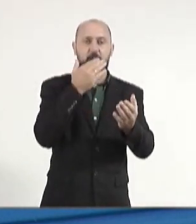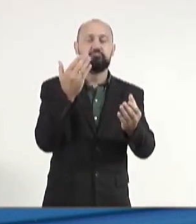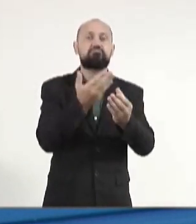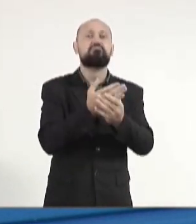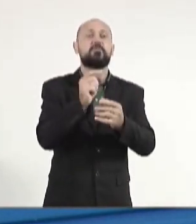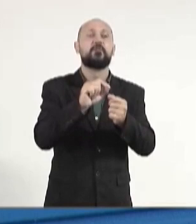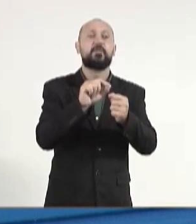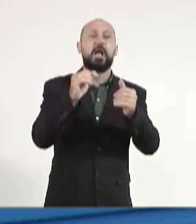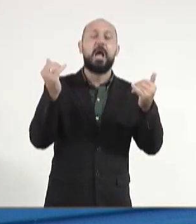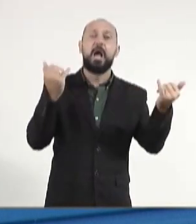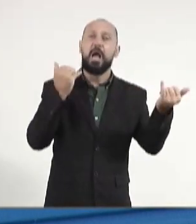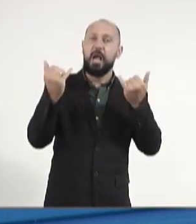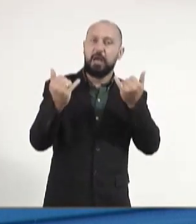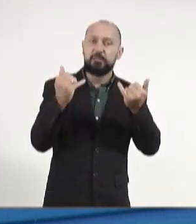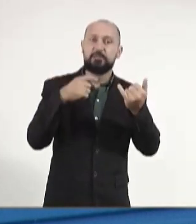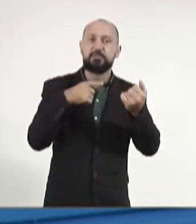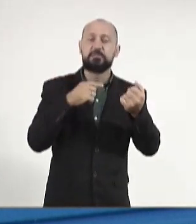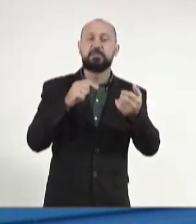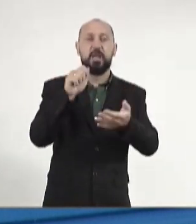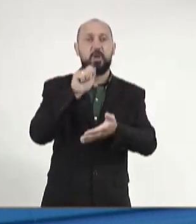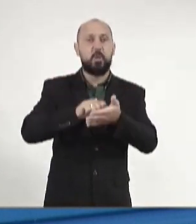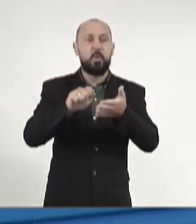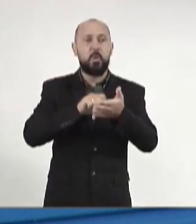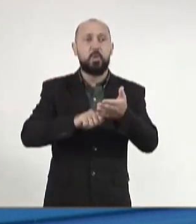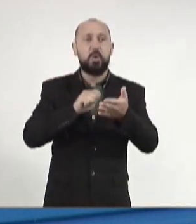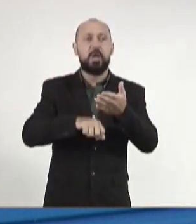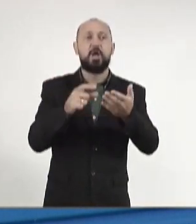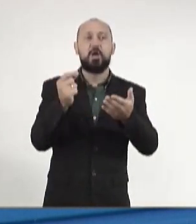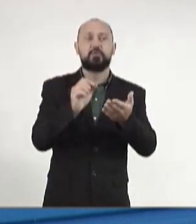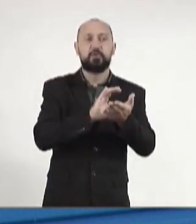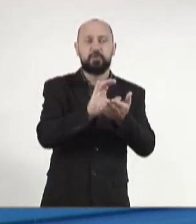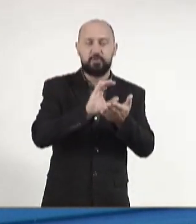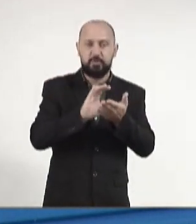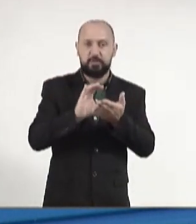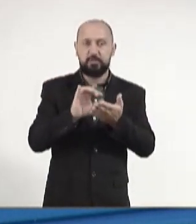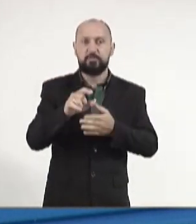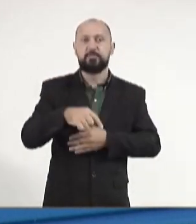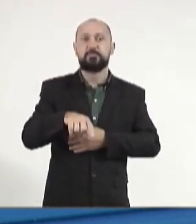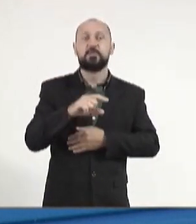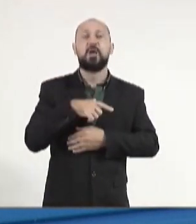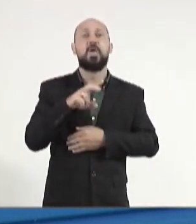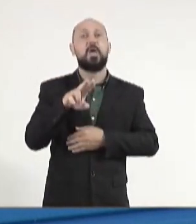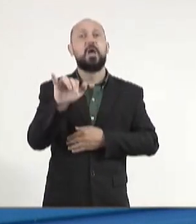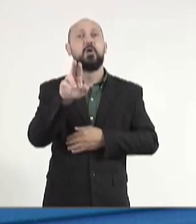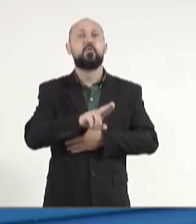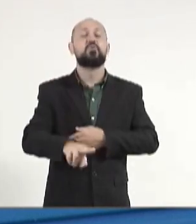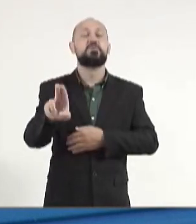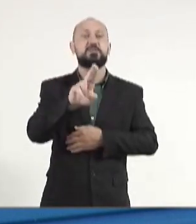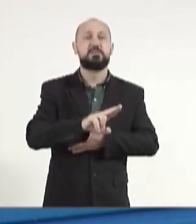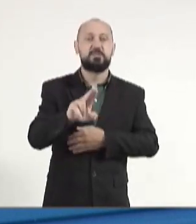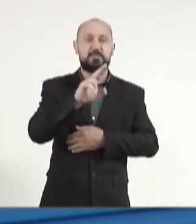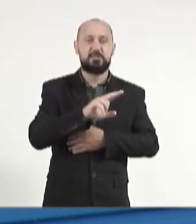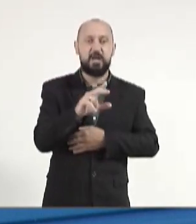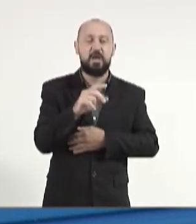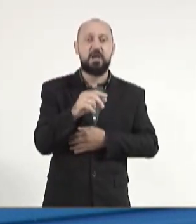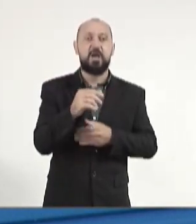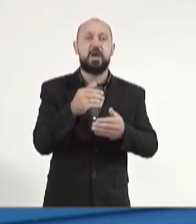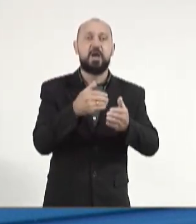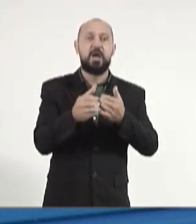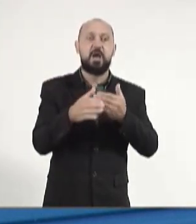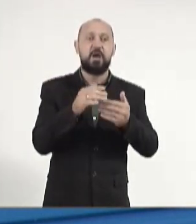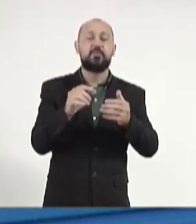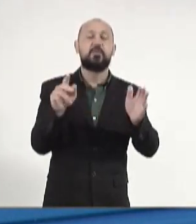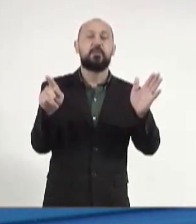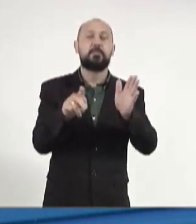notificada para apresentar informações ou contratos que o recurso proveniente do rendimento financeiro será utilizado, em que